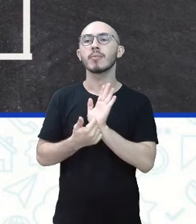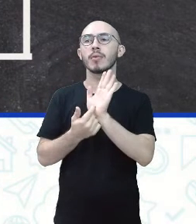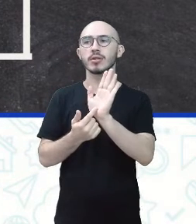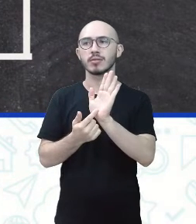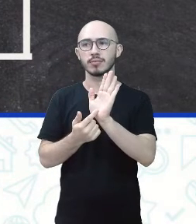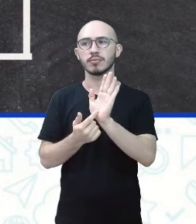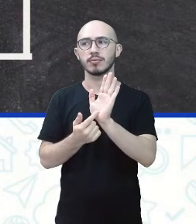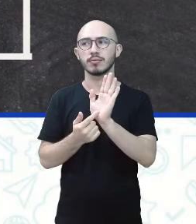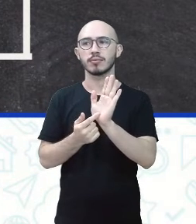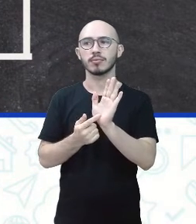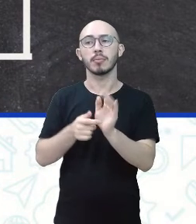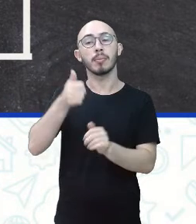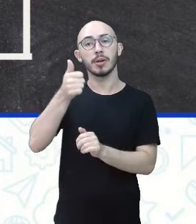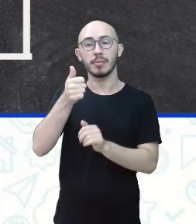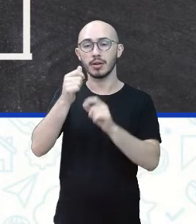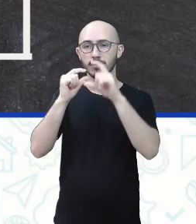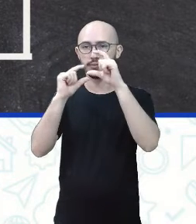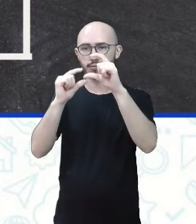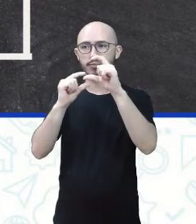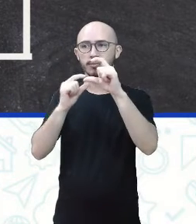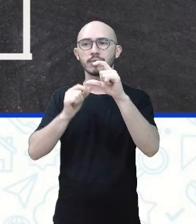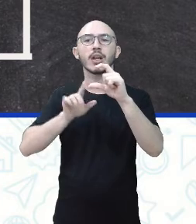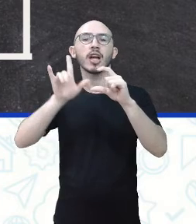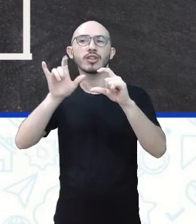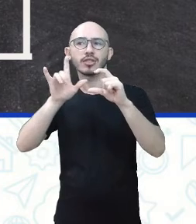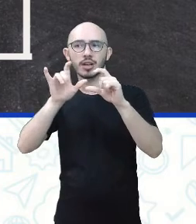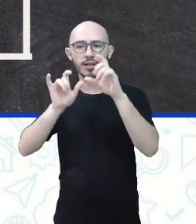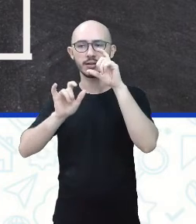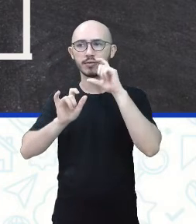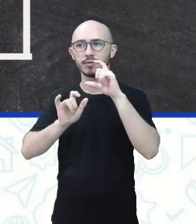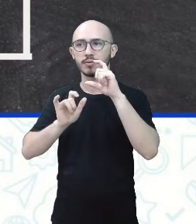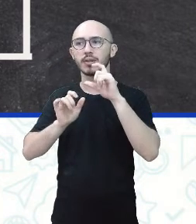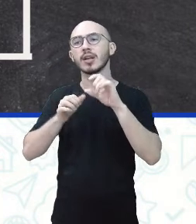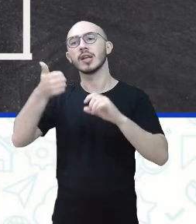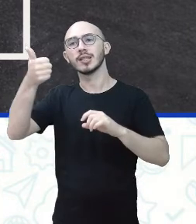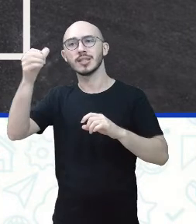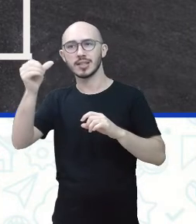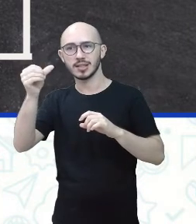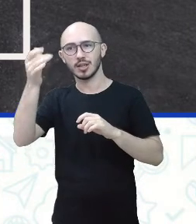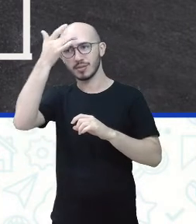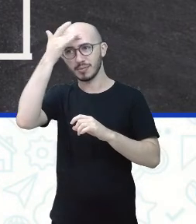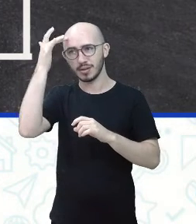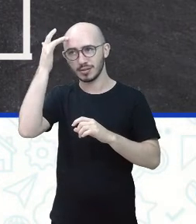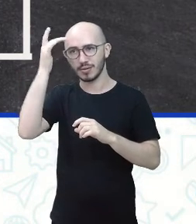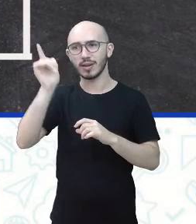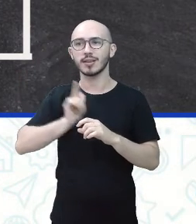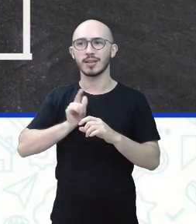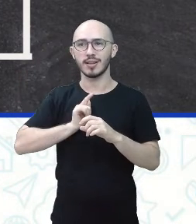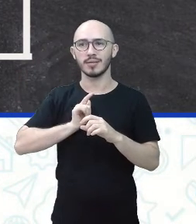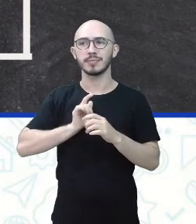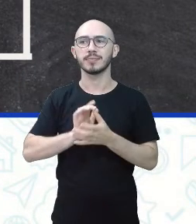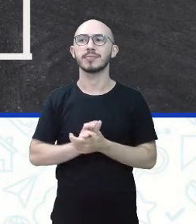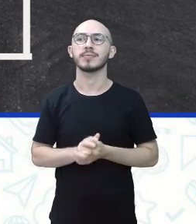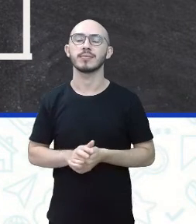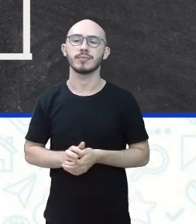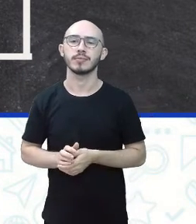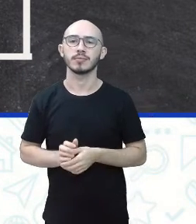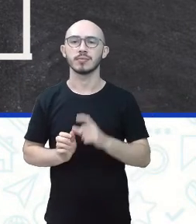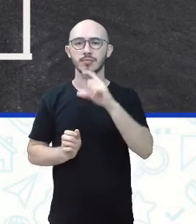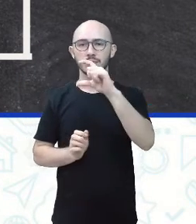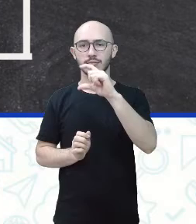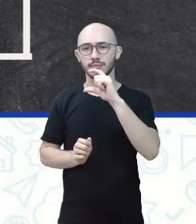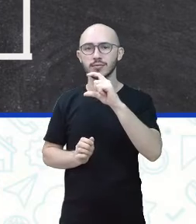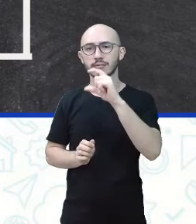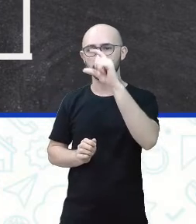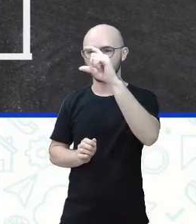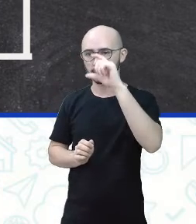na primeira coluna a gente vai associar o Instagram a 16 pessoas, que é a altura que a barrinha chegou. Na segunda